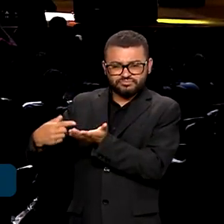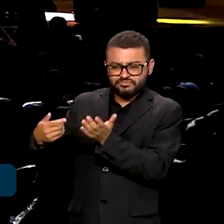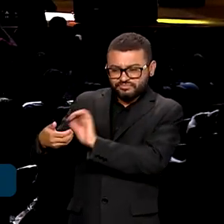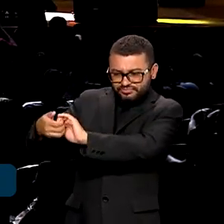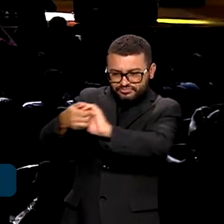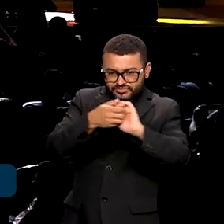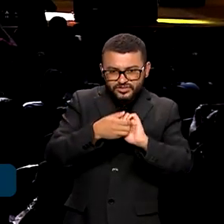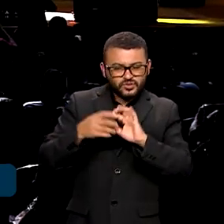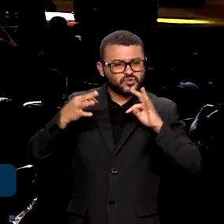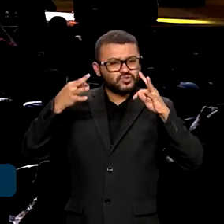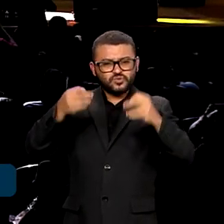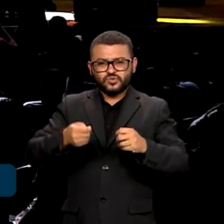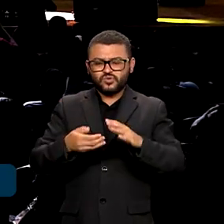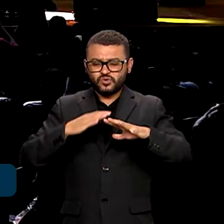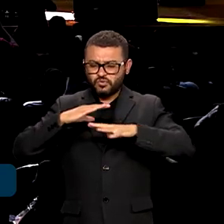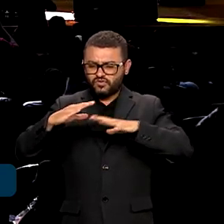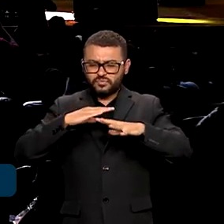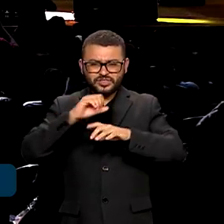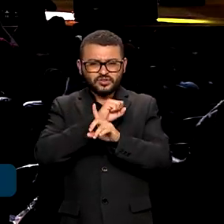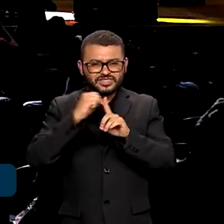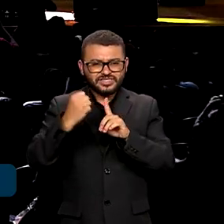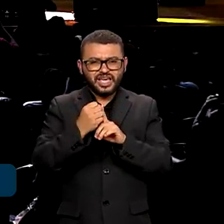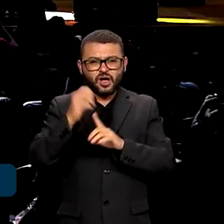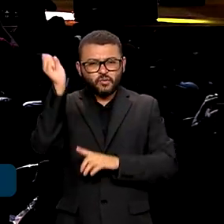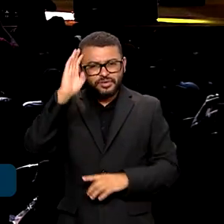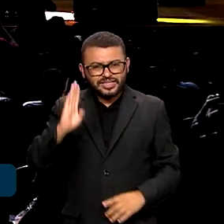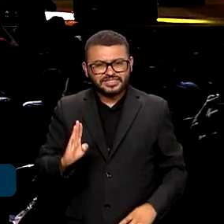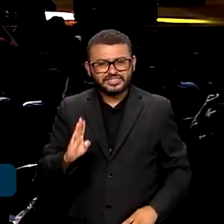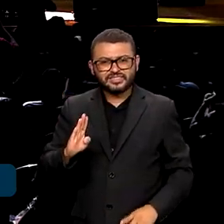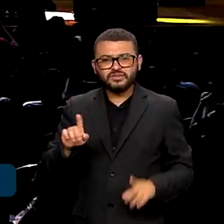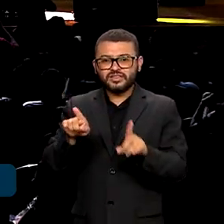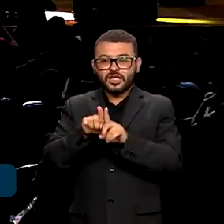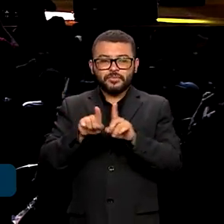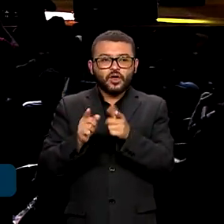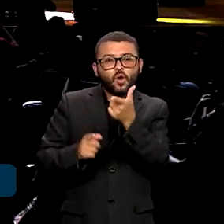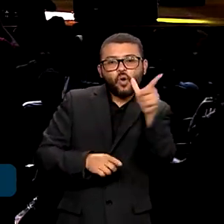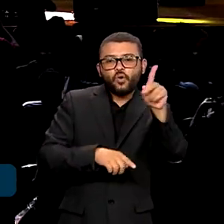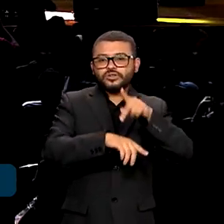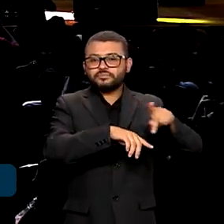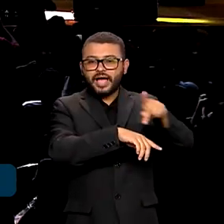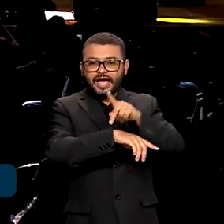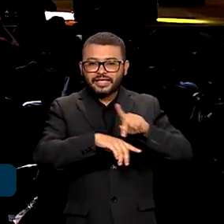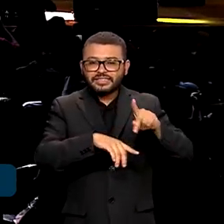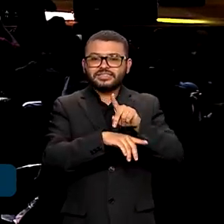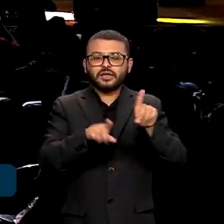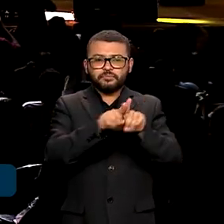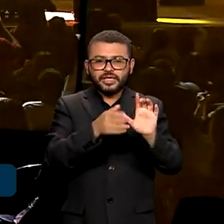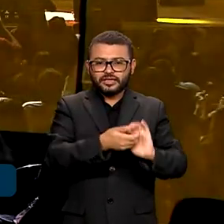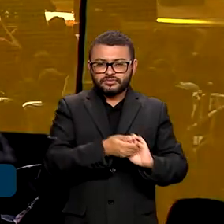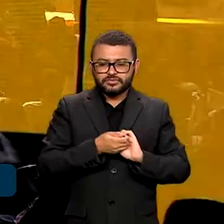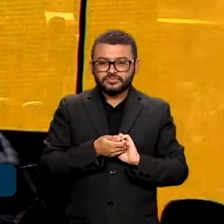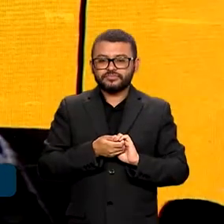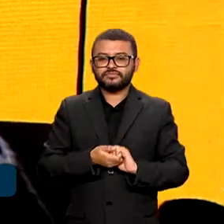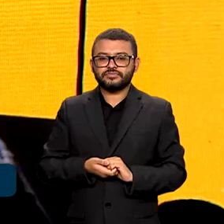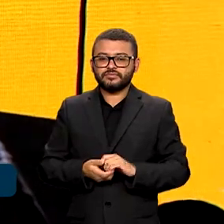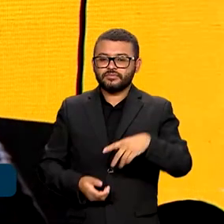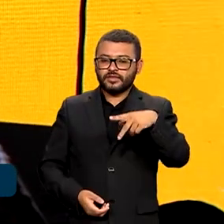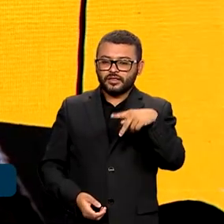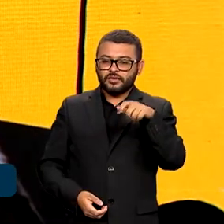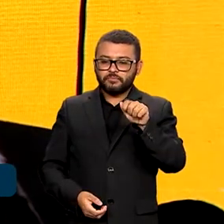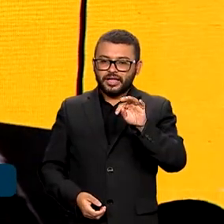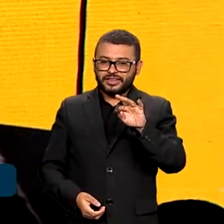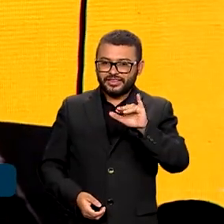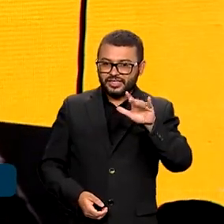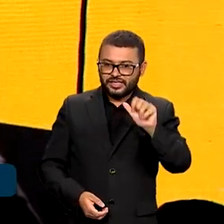os movimentos que aqui estão, do Brasil e dos outros países amazônicos. Patrícia,